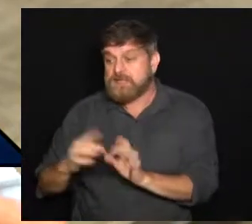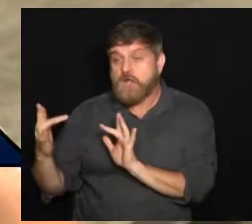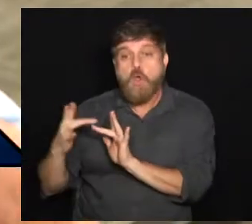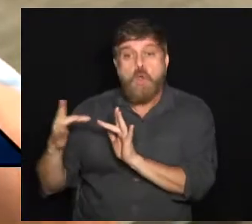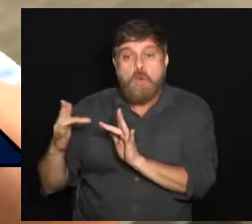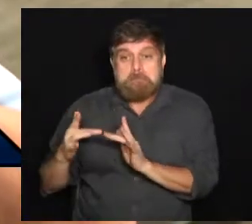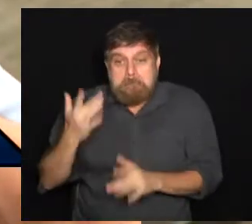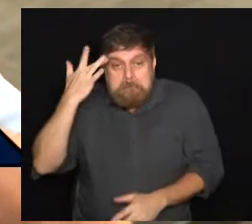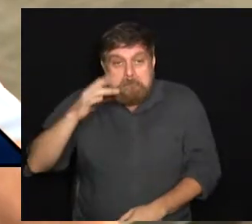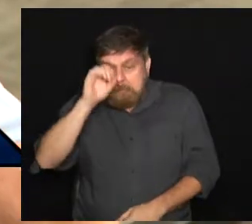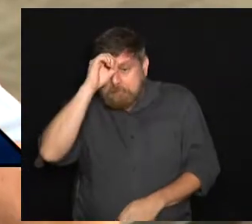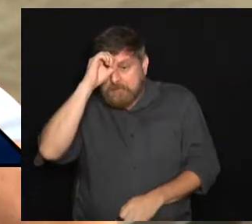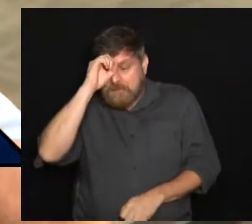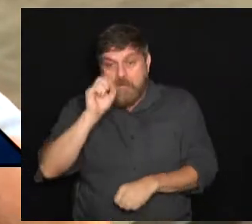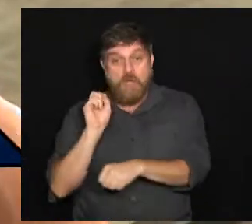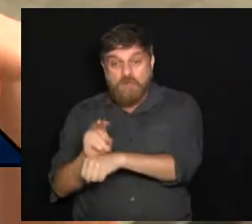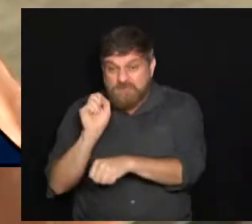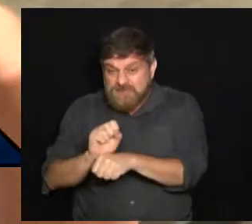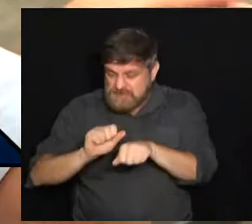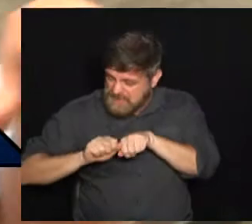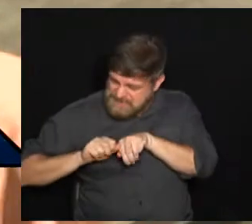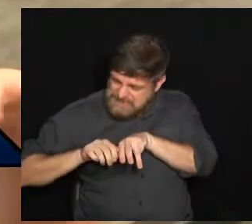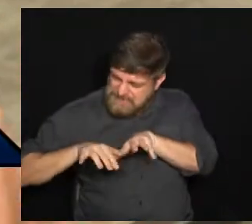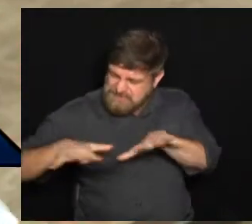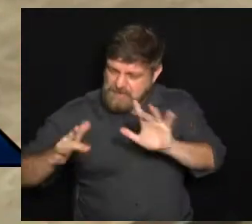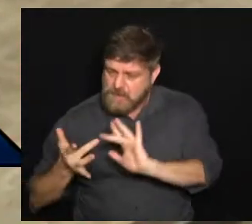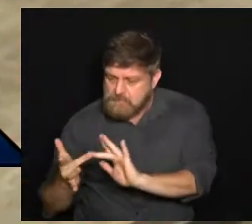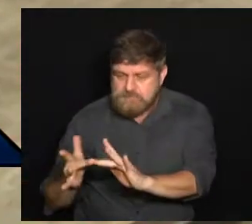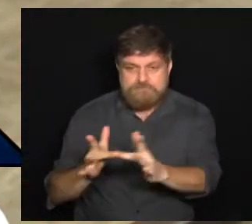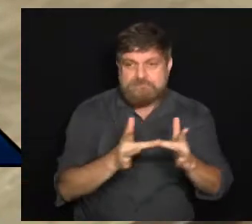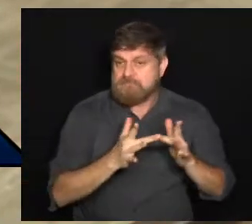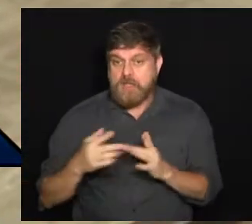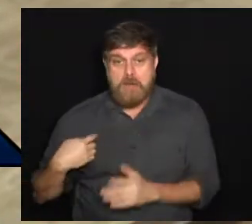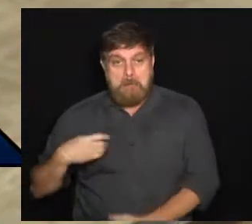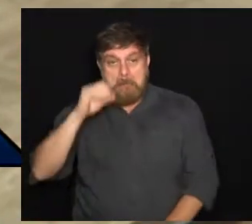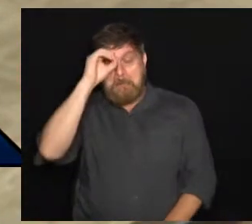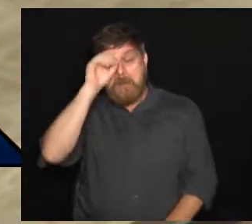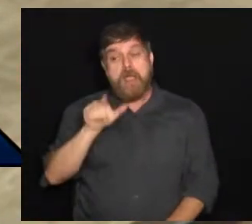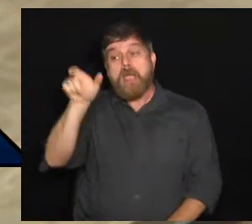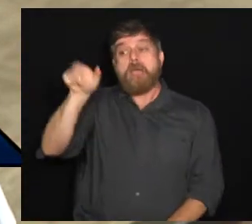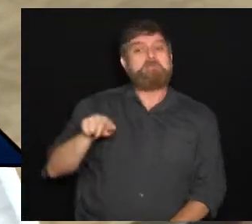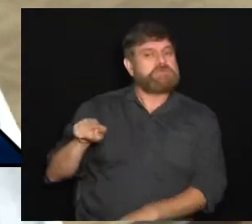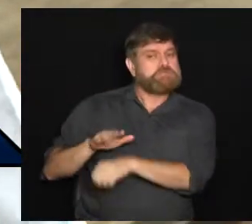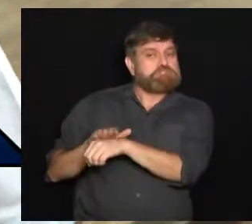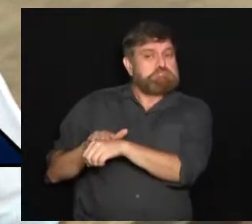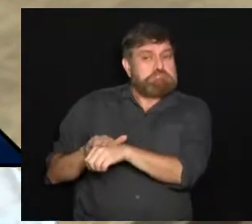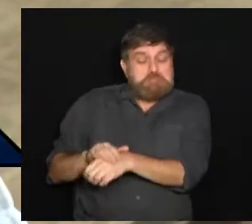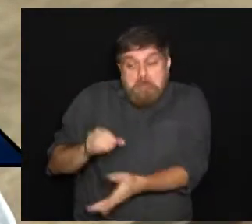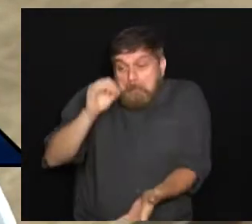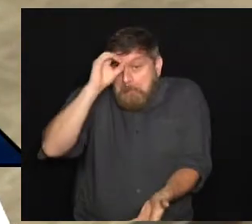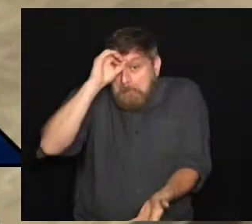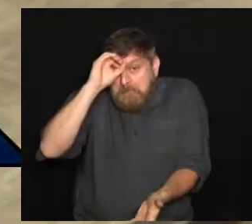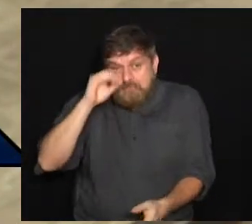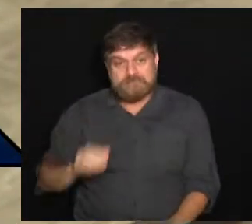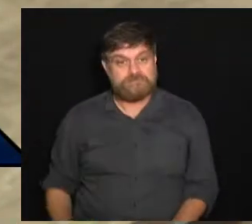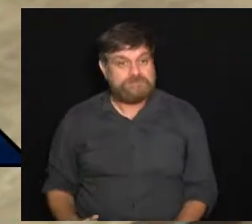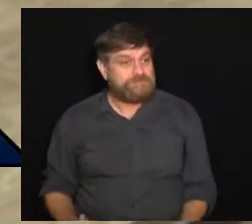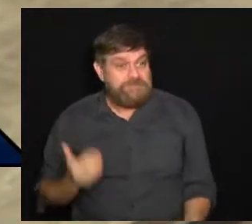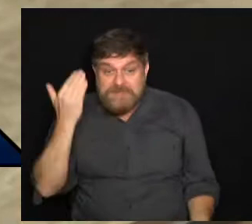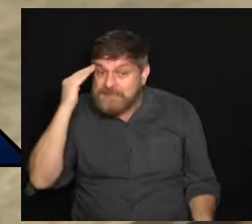Quer dizer, o vírus já se espalhou e já está passando de um para o outro sem que a gente saiba quem. Então, respondendo a sua pergunta, não tem como